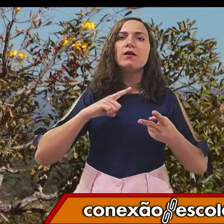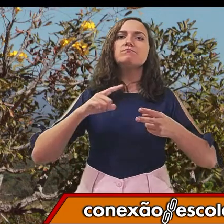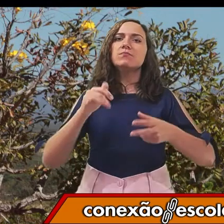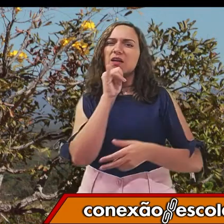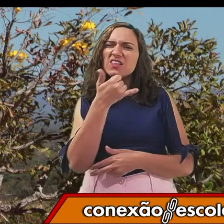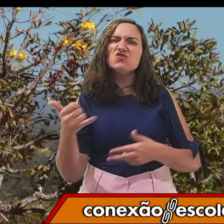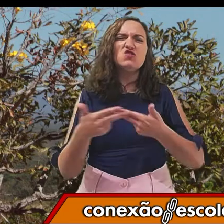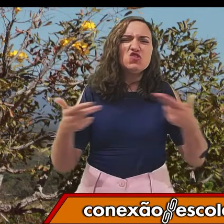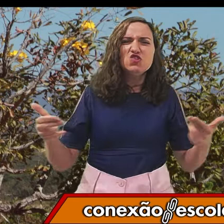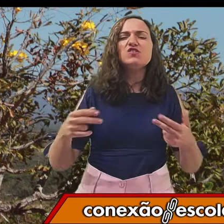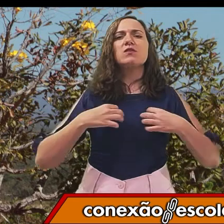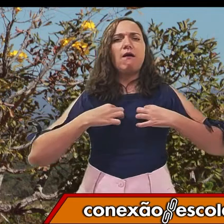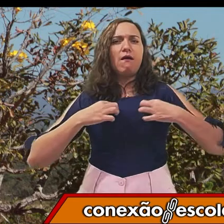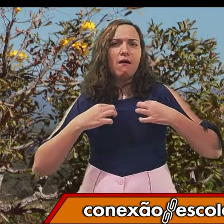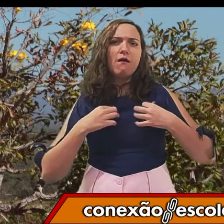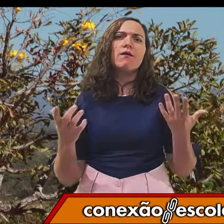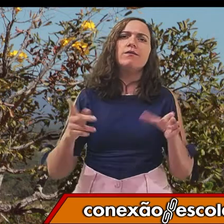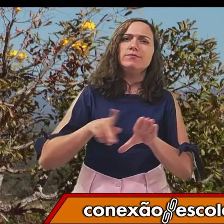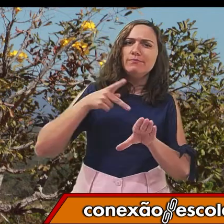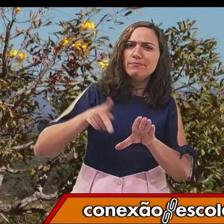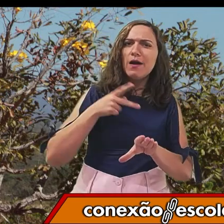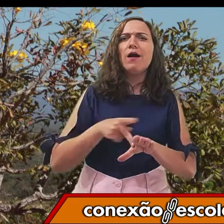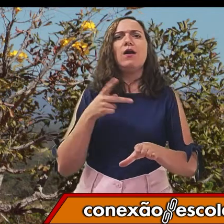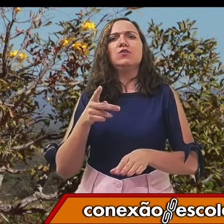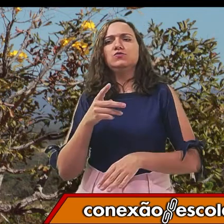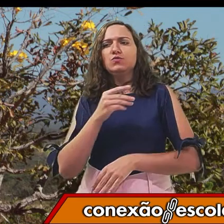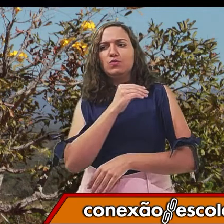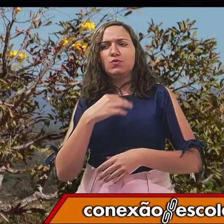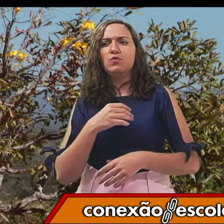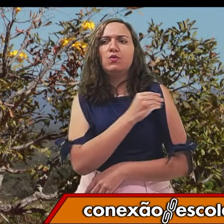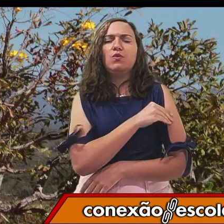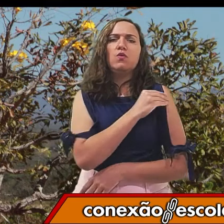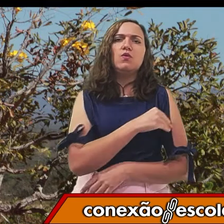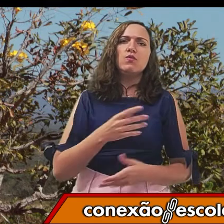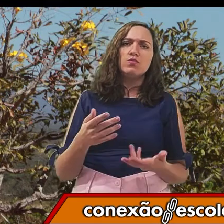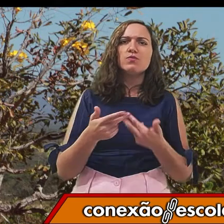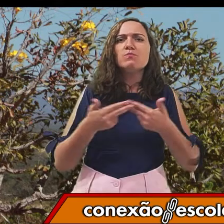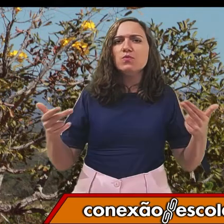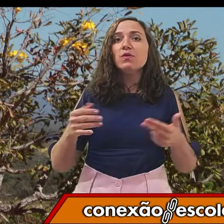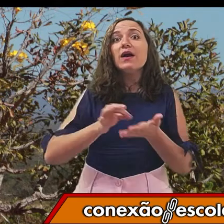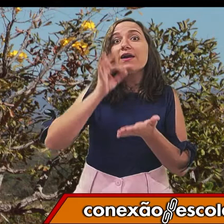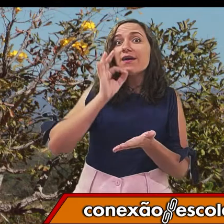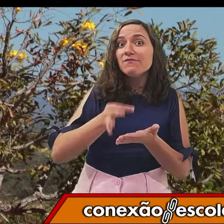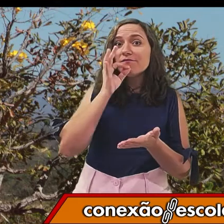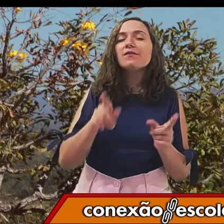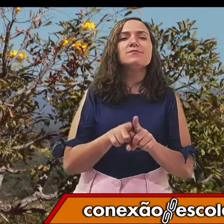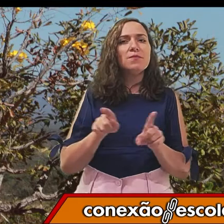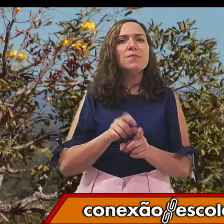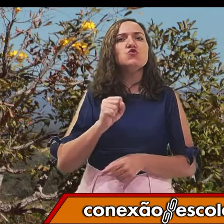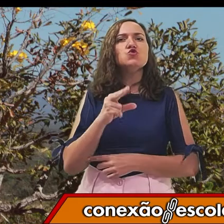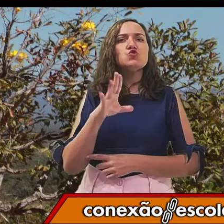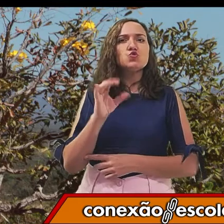álcool, tecidos, calçados, minério de ferro, aço, café, suco de laranja e